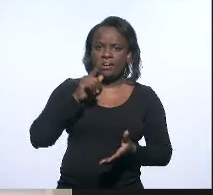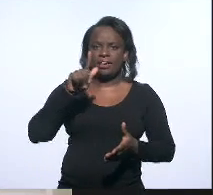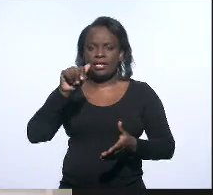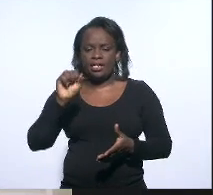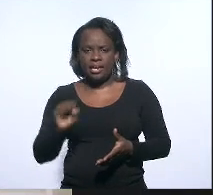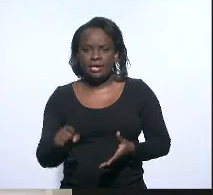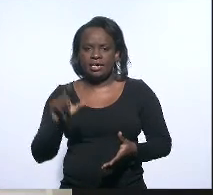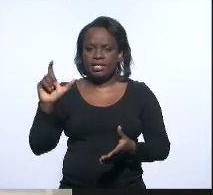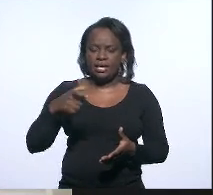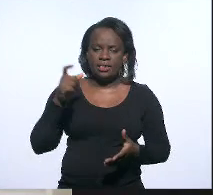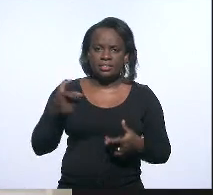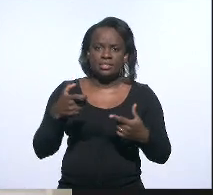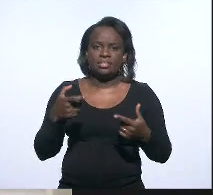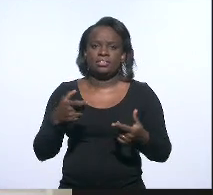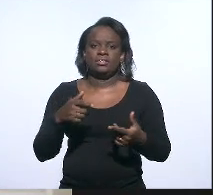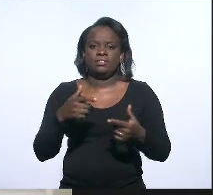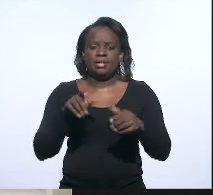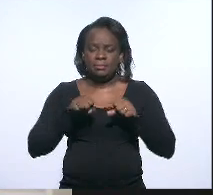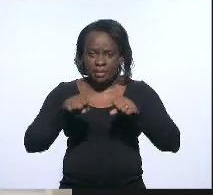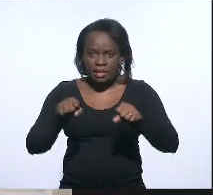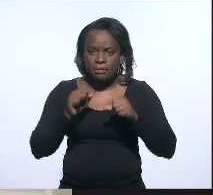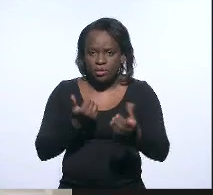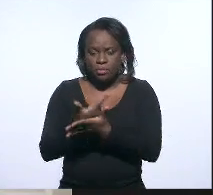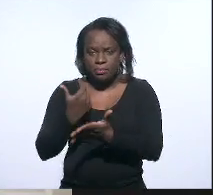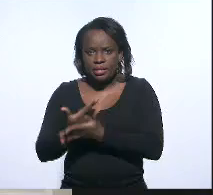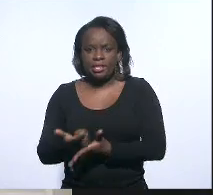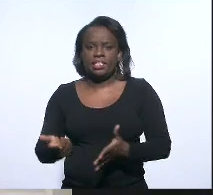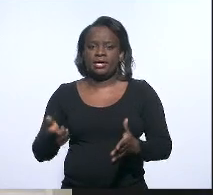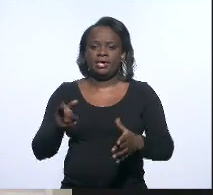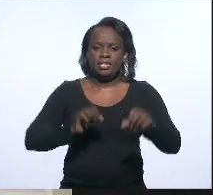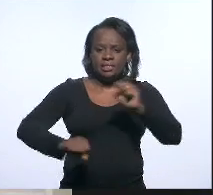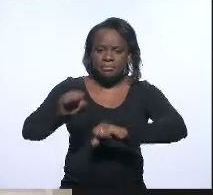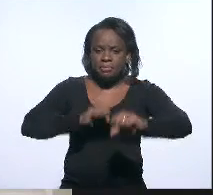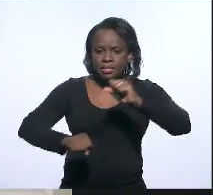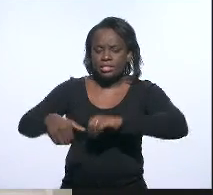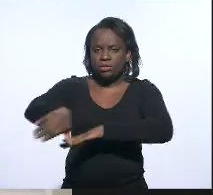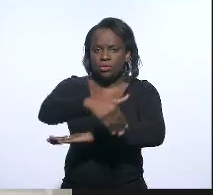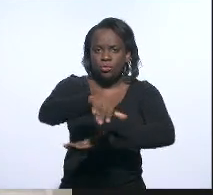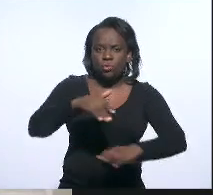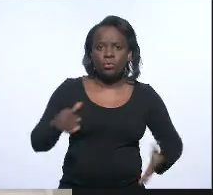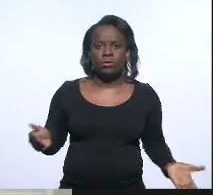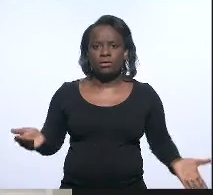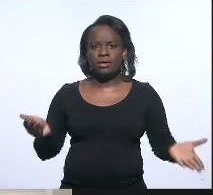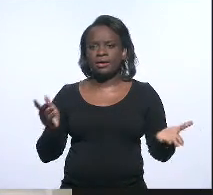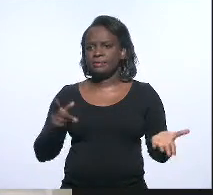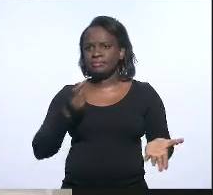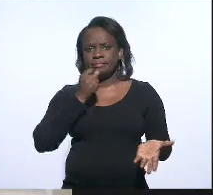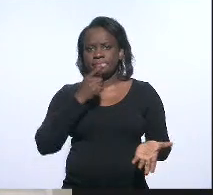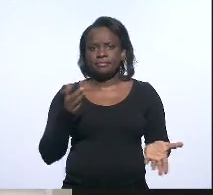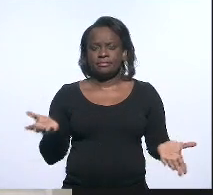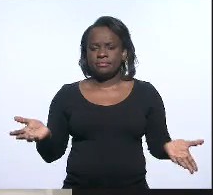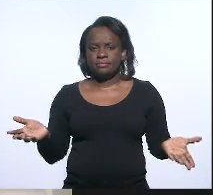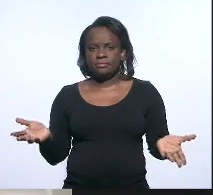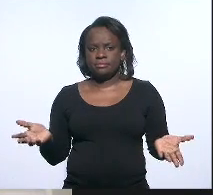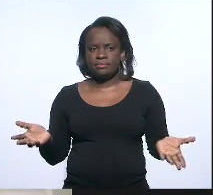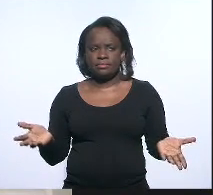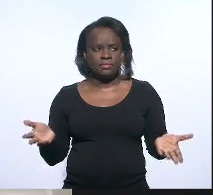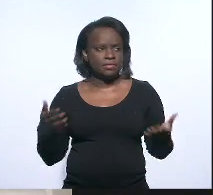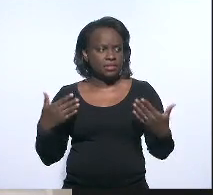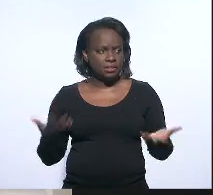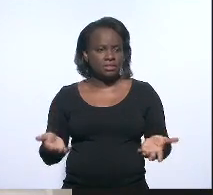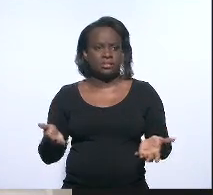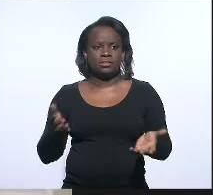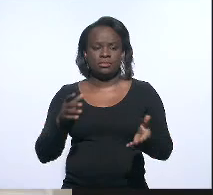gás, cartões de vale alimentação, sanitização das ruas. É tão irônico ter que fazer